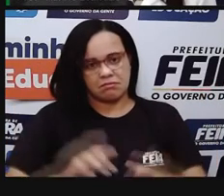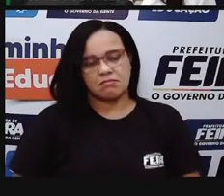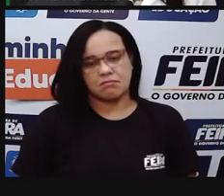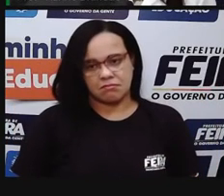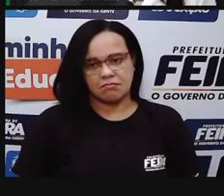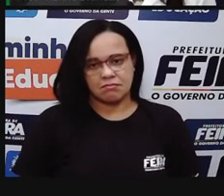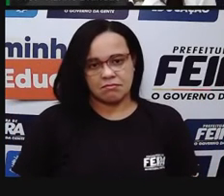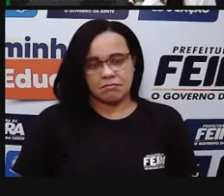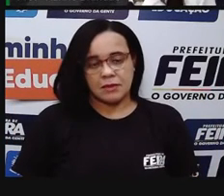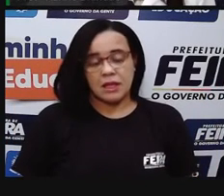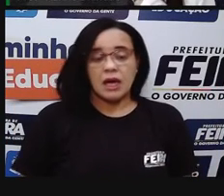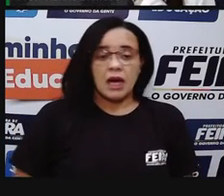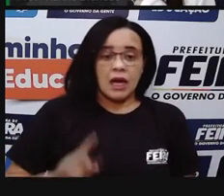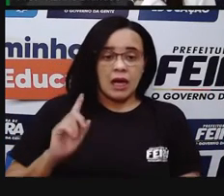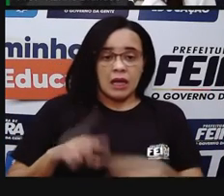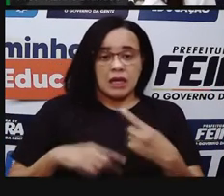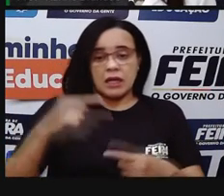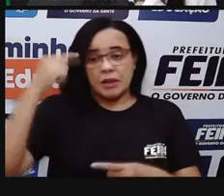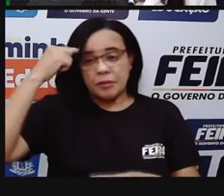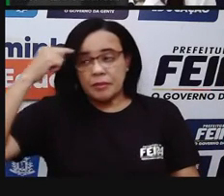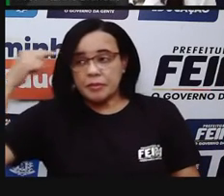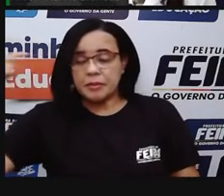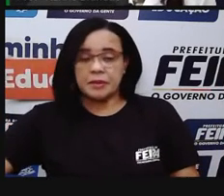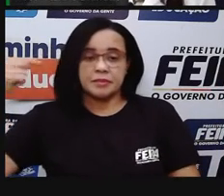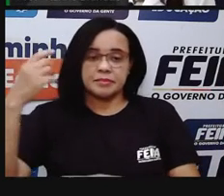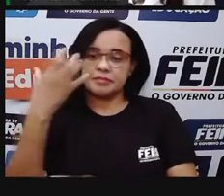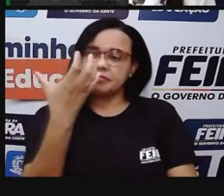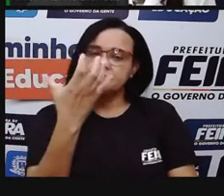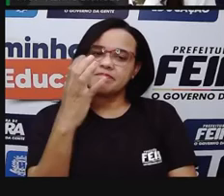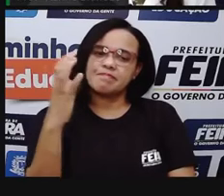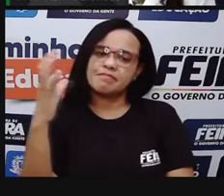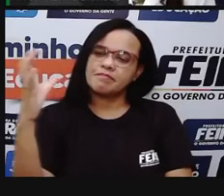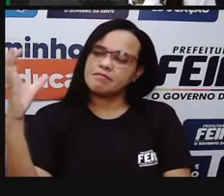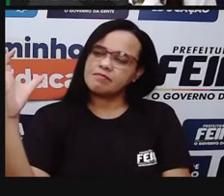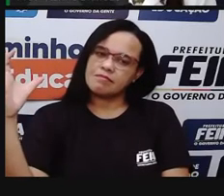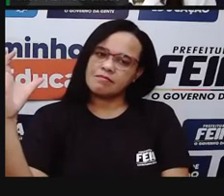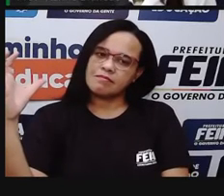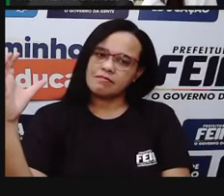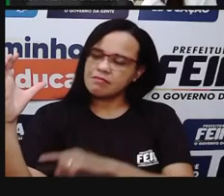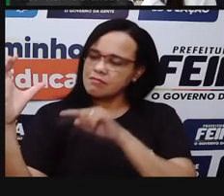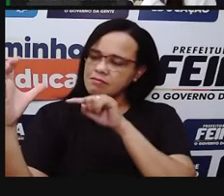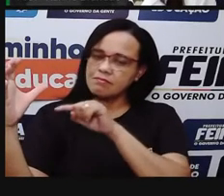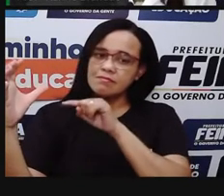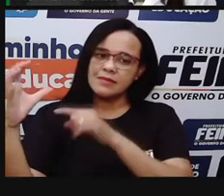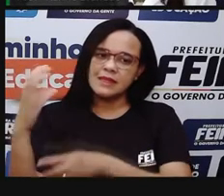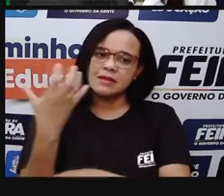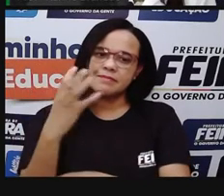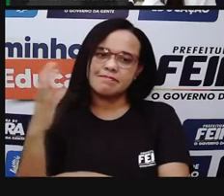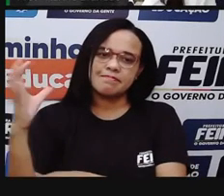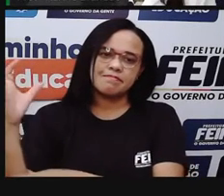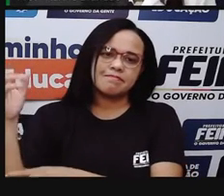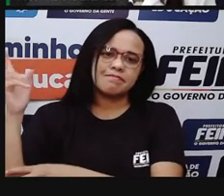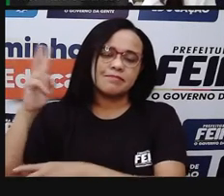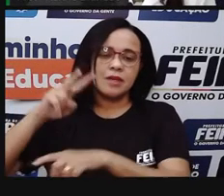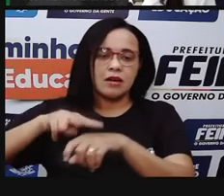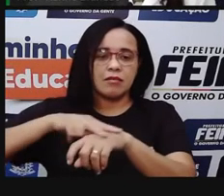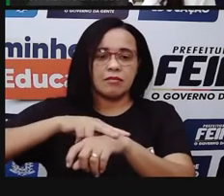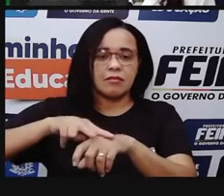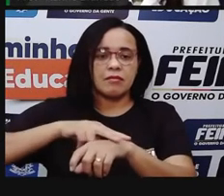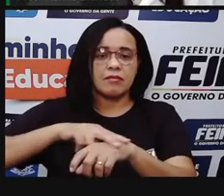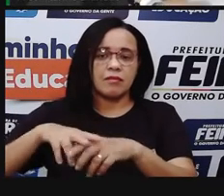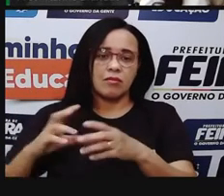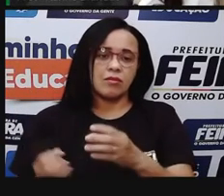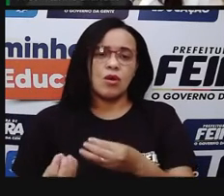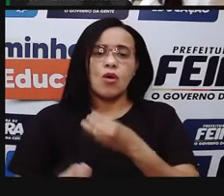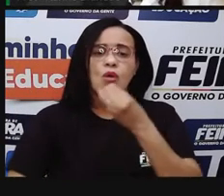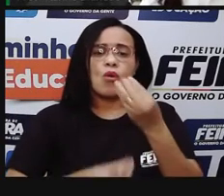E aí, quando a gente pensa, por exemplo, numa planta, ela também tem o seu ciclo de vida, né? Ela também tem o seu desenvolvimento e ao